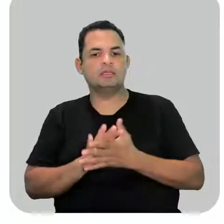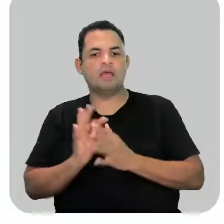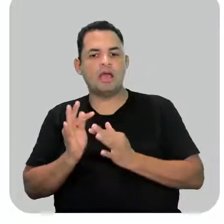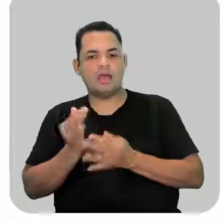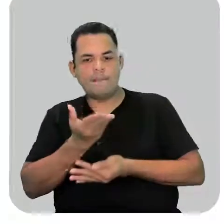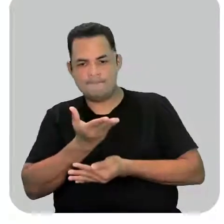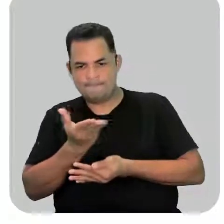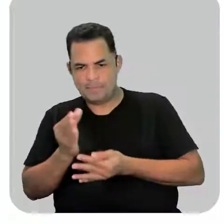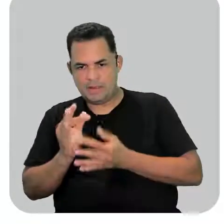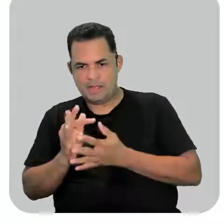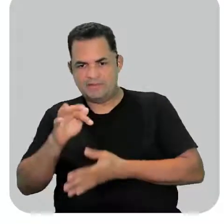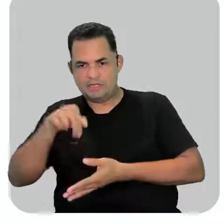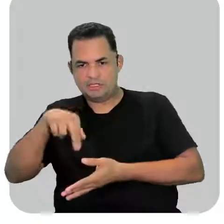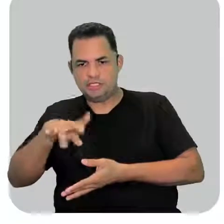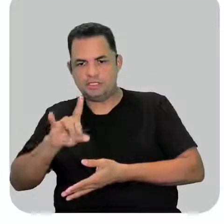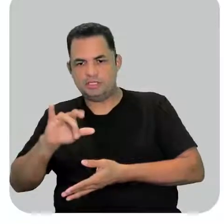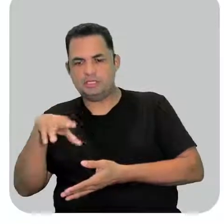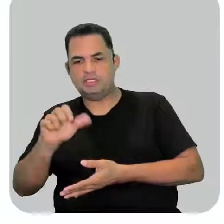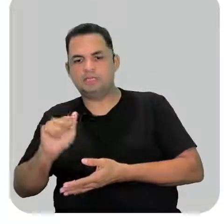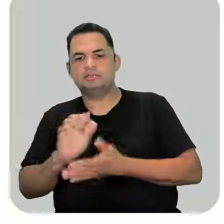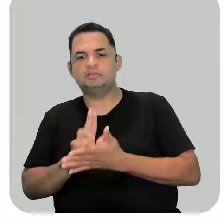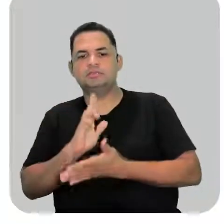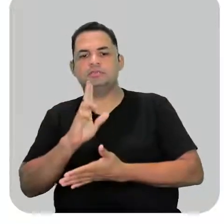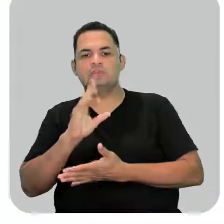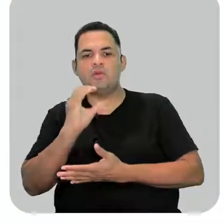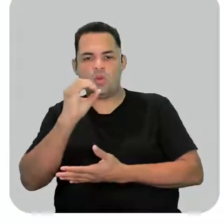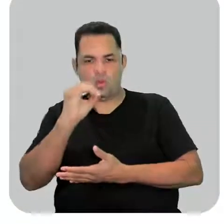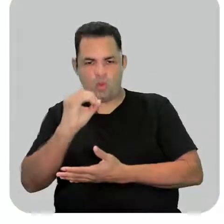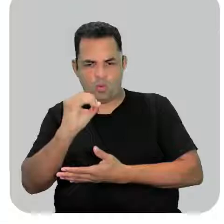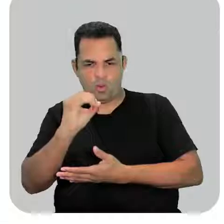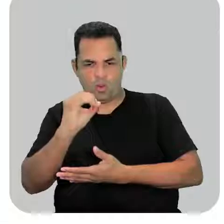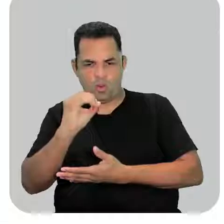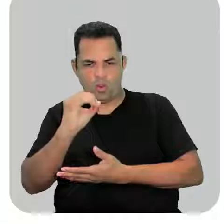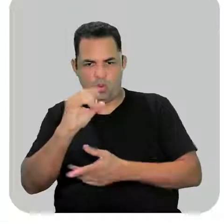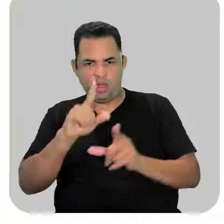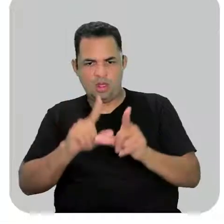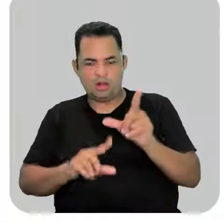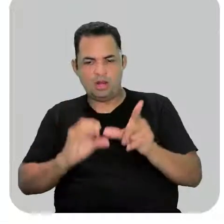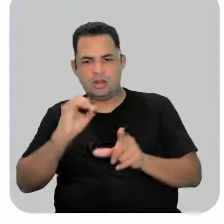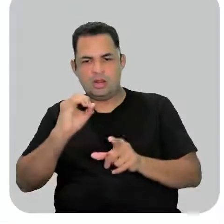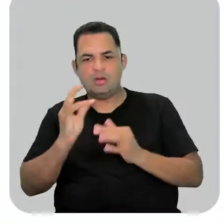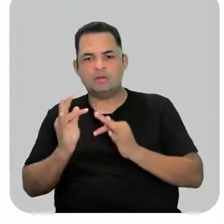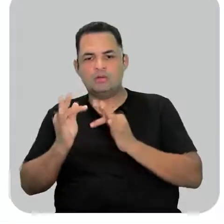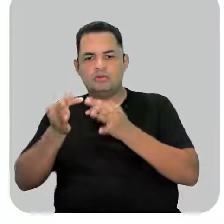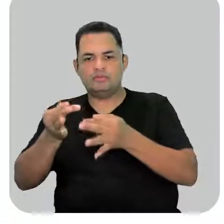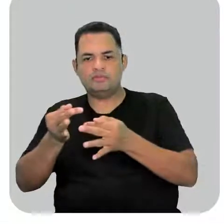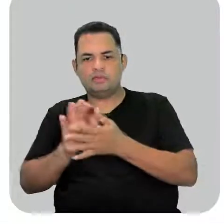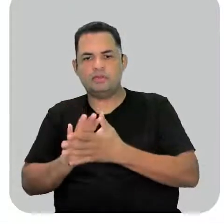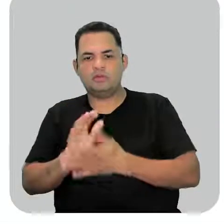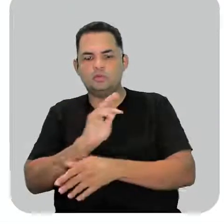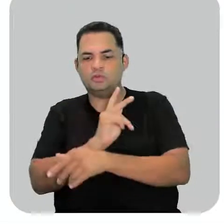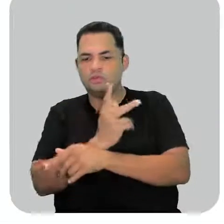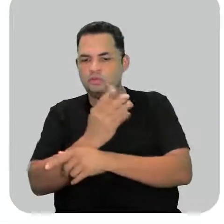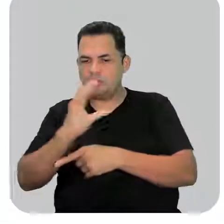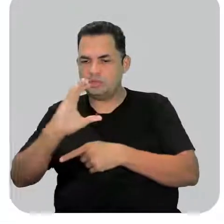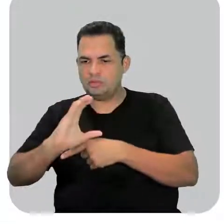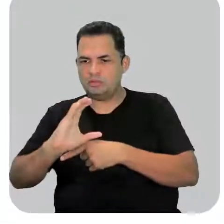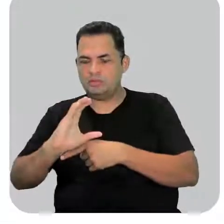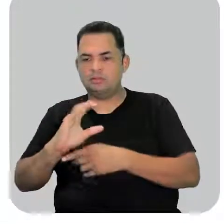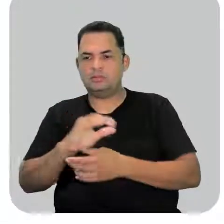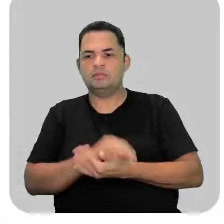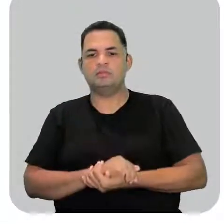terminação nitrila, nós sempre vamos usar o ozinho no final do nome aqui, do hidrocarboneto. Então fica